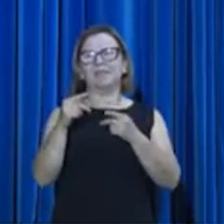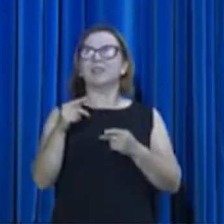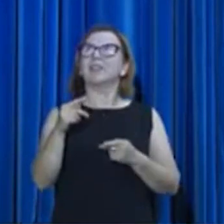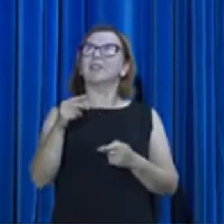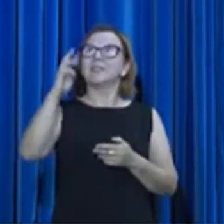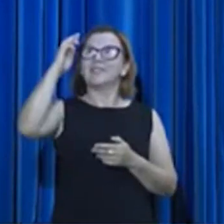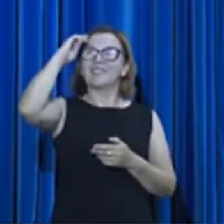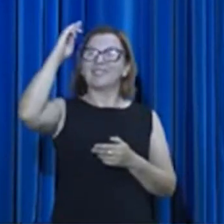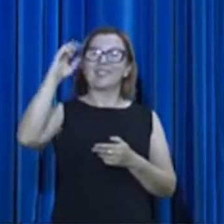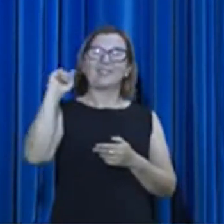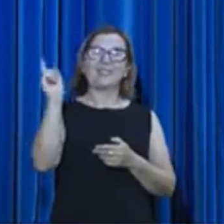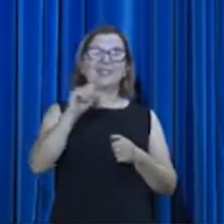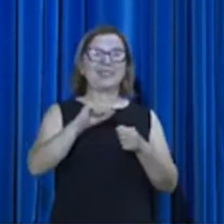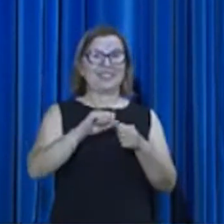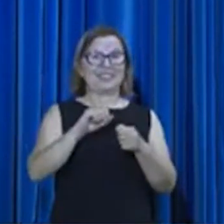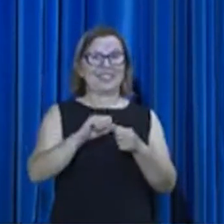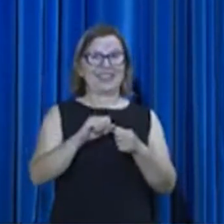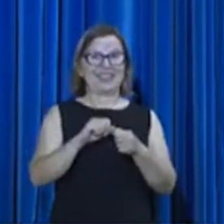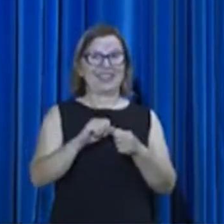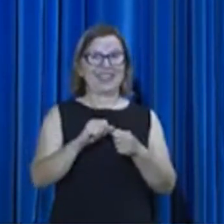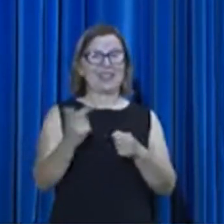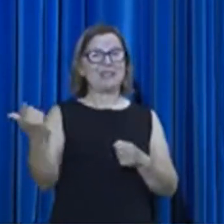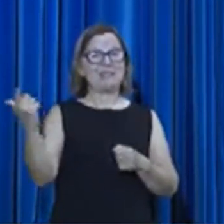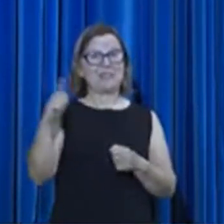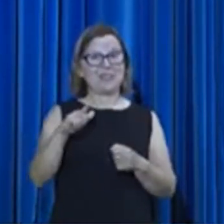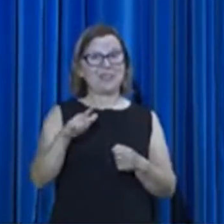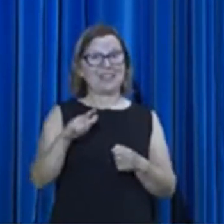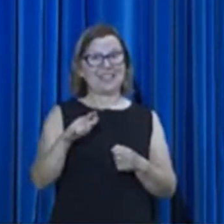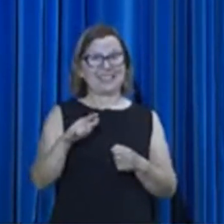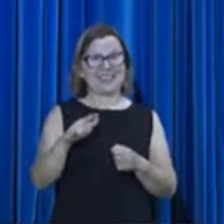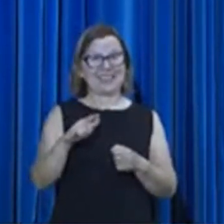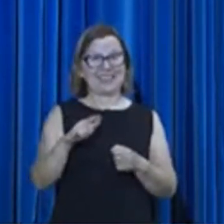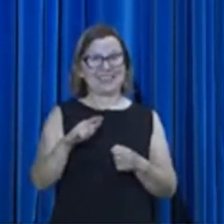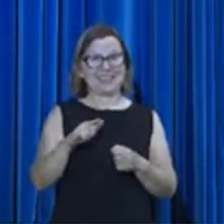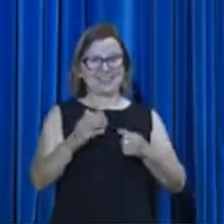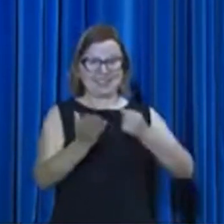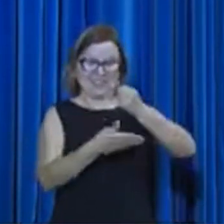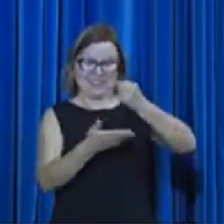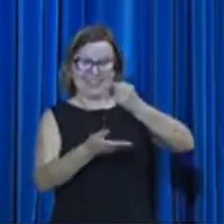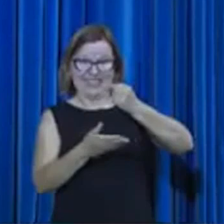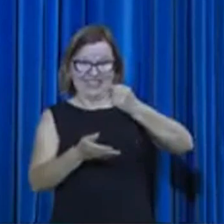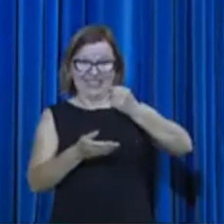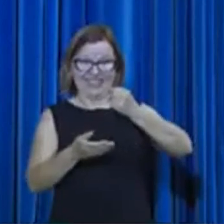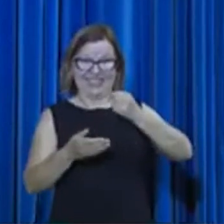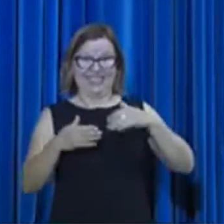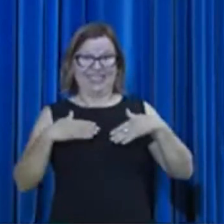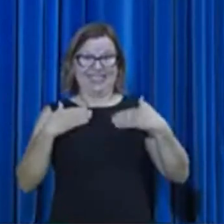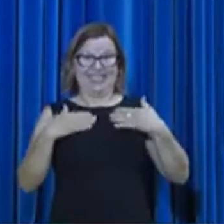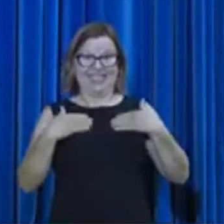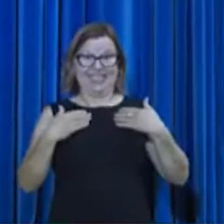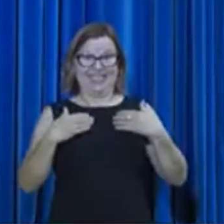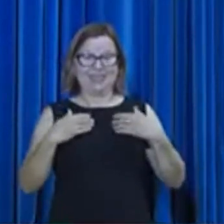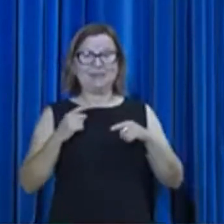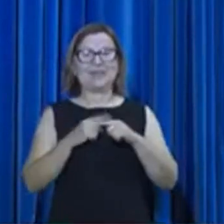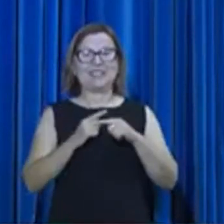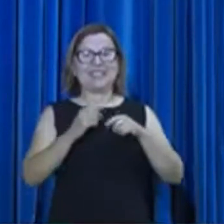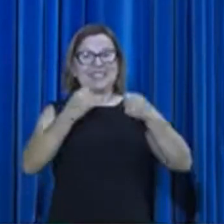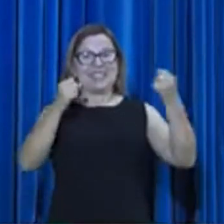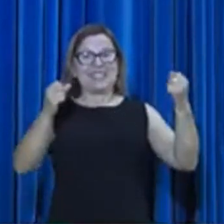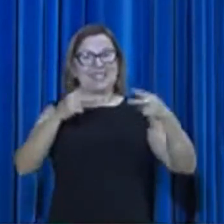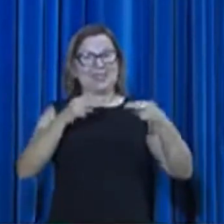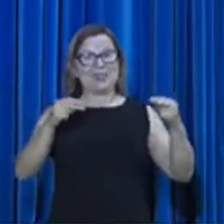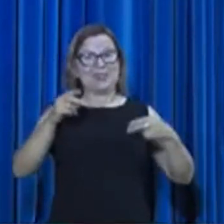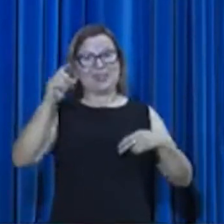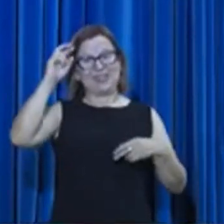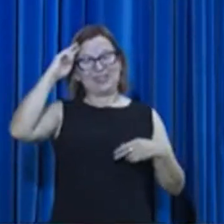com alegria, porque grandes coisas tem feito o Senhor por nós, por isso estamos alegres. Romanos 11,